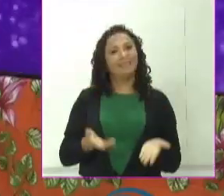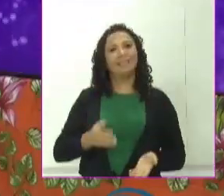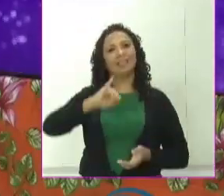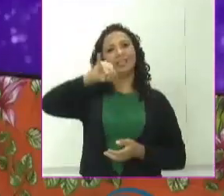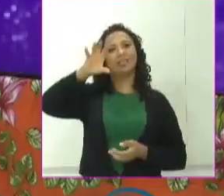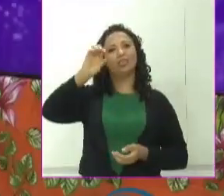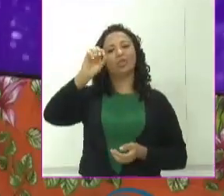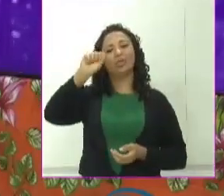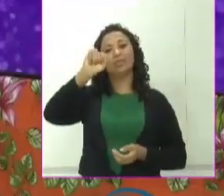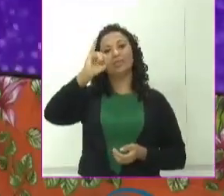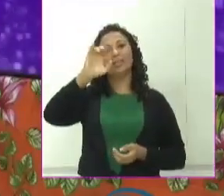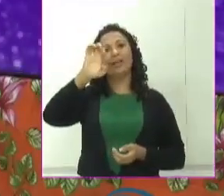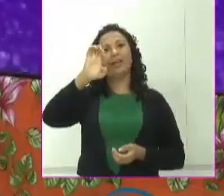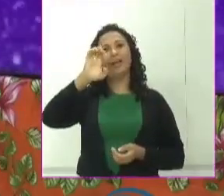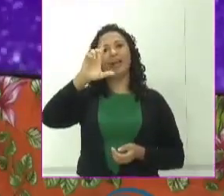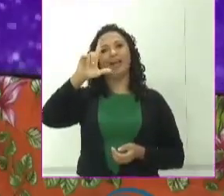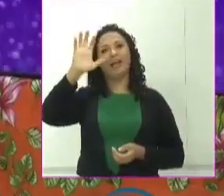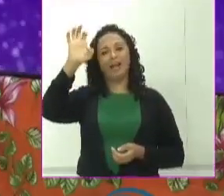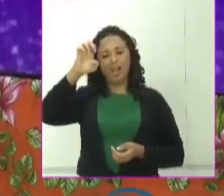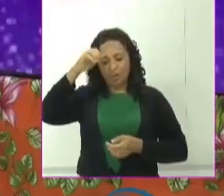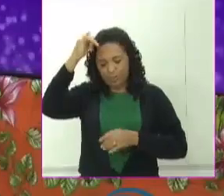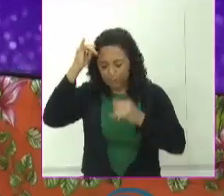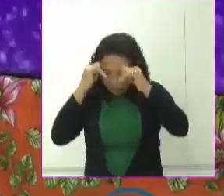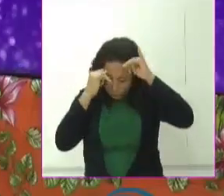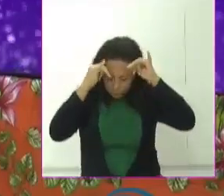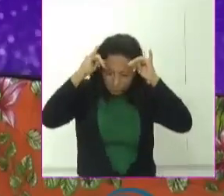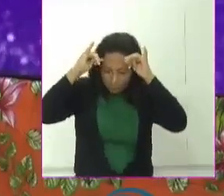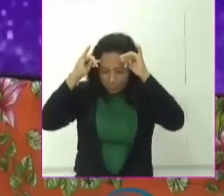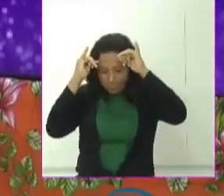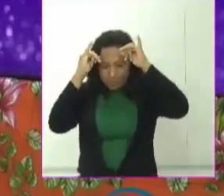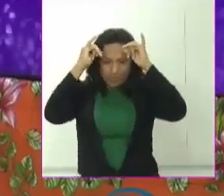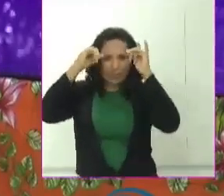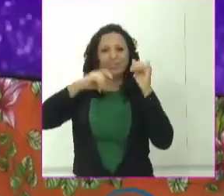A Josiele. Estão todas debaixo do boi dançando. Sim, sim.